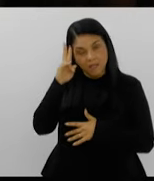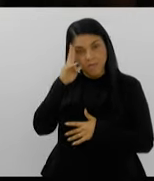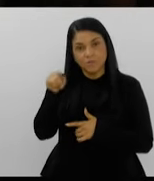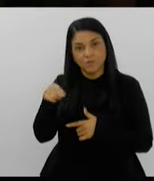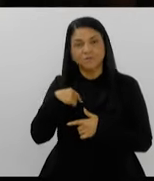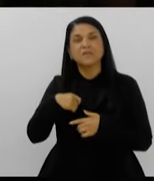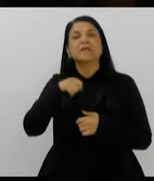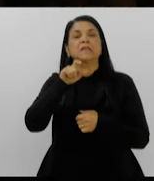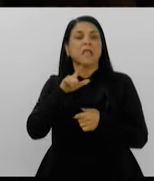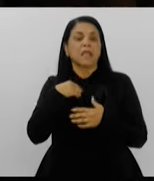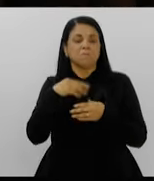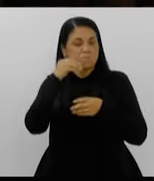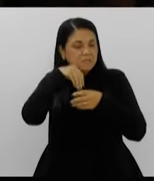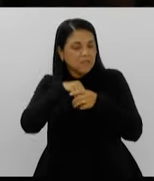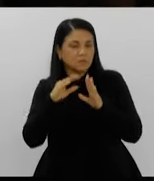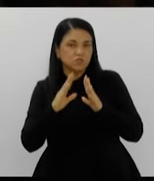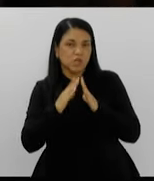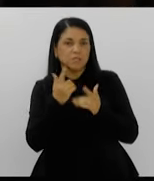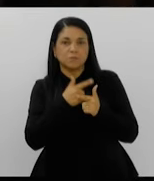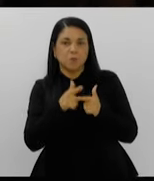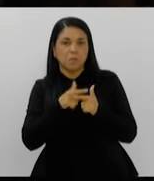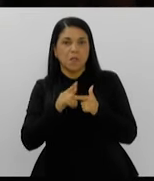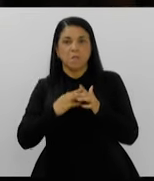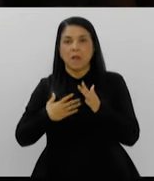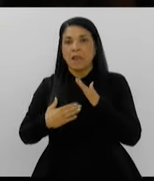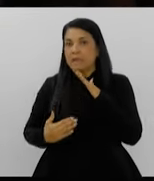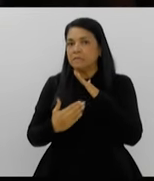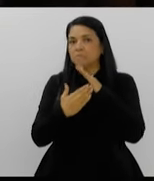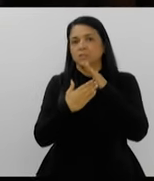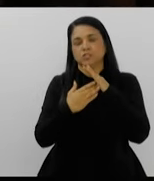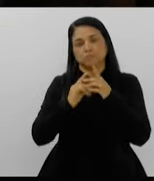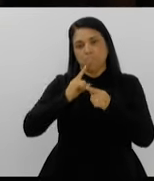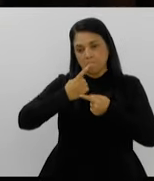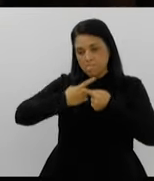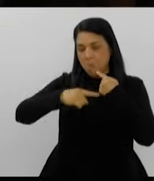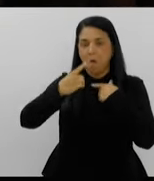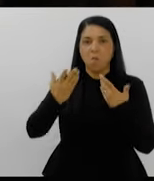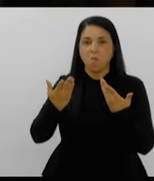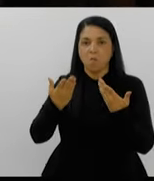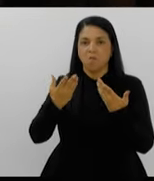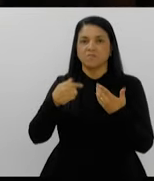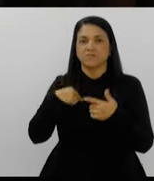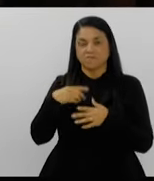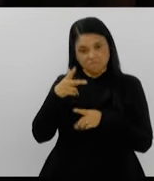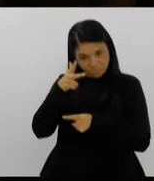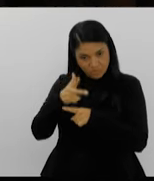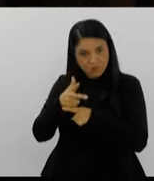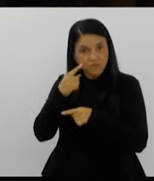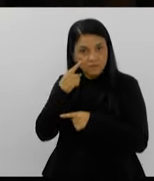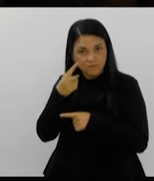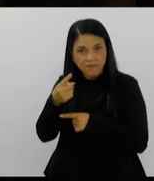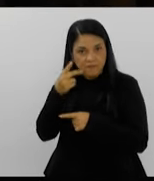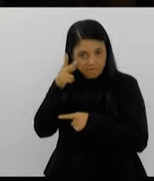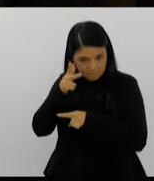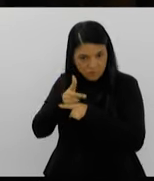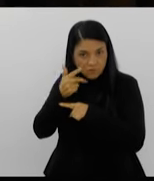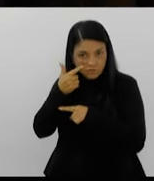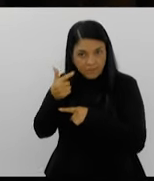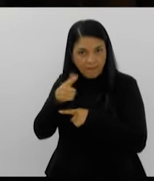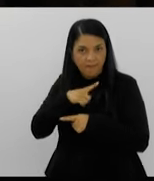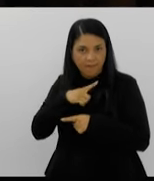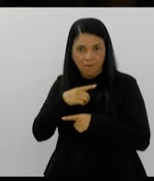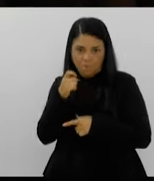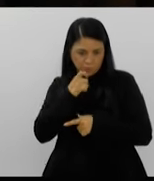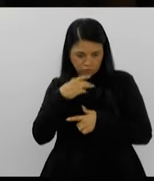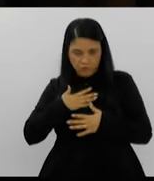problema em casa, quem nunca passou dos limites. Ele falou isso, não estou mentindo, não, está ali o vídeo para vocês verem. Agora, não foi